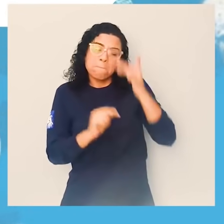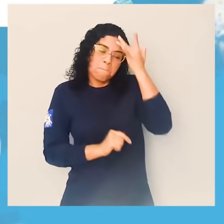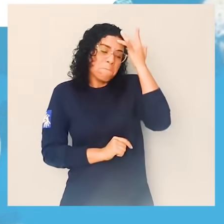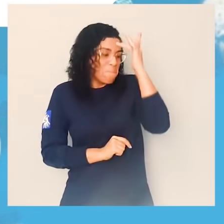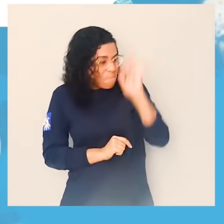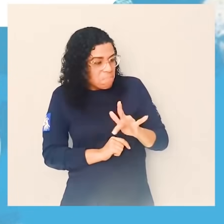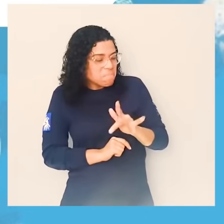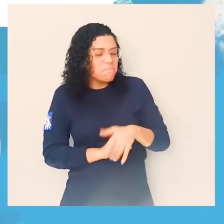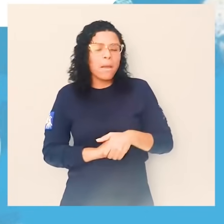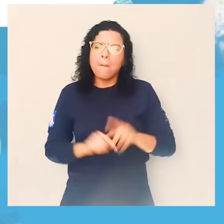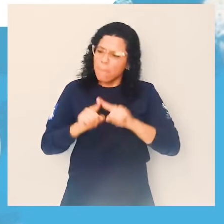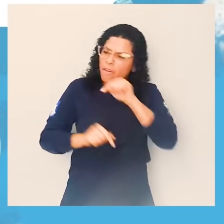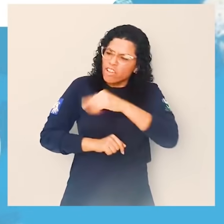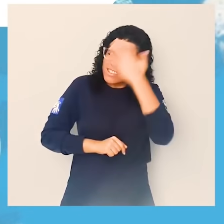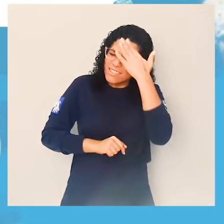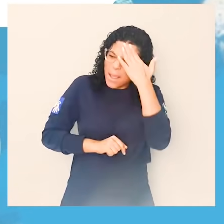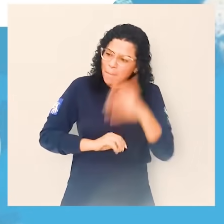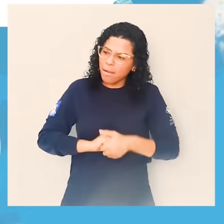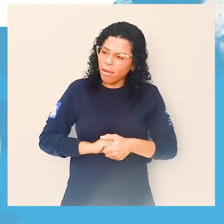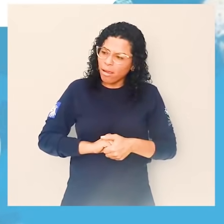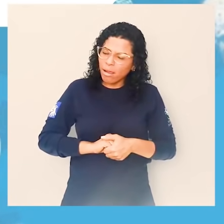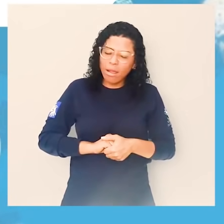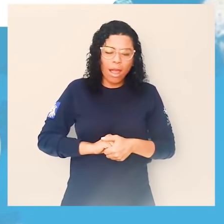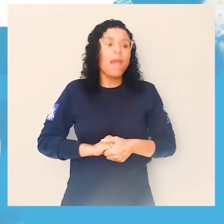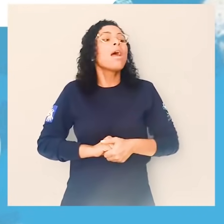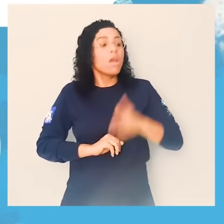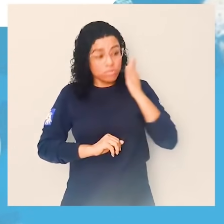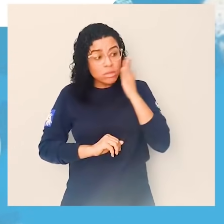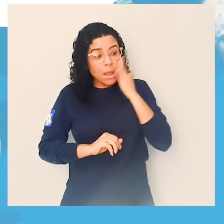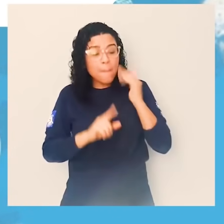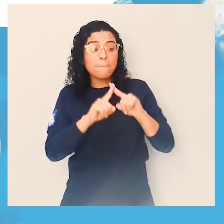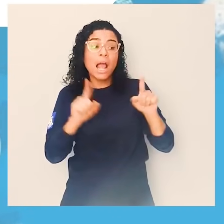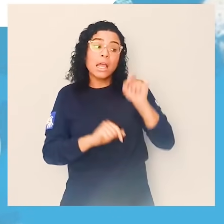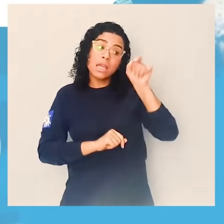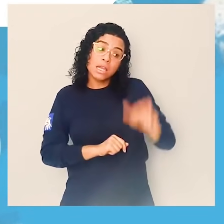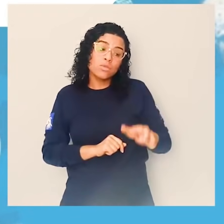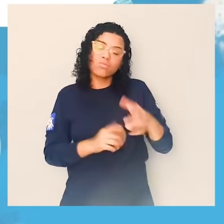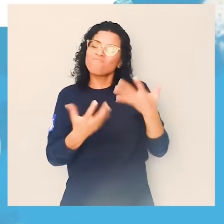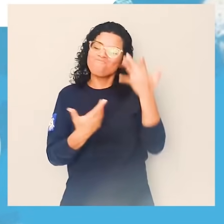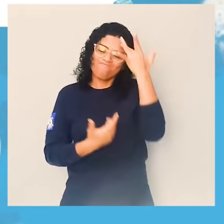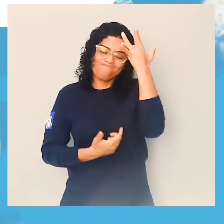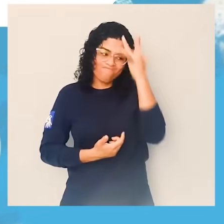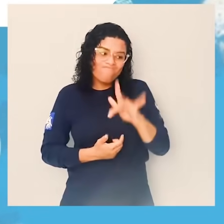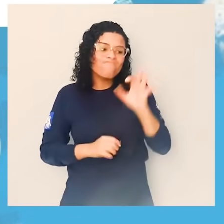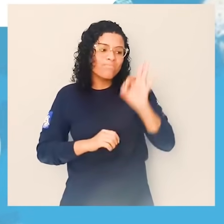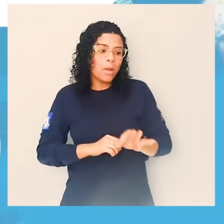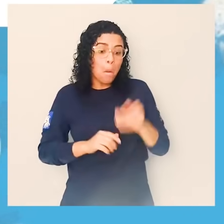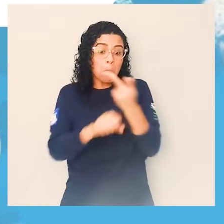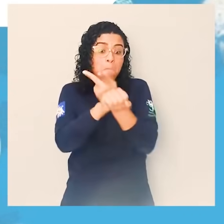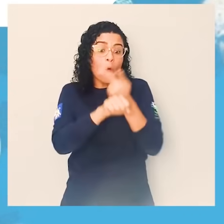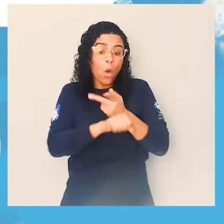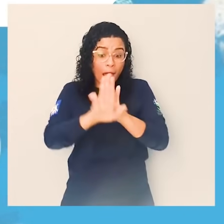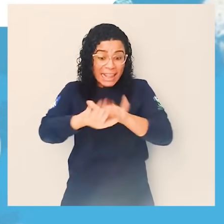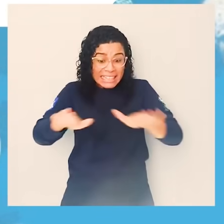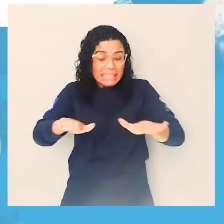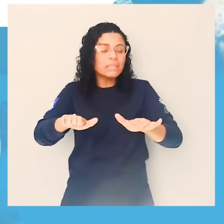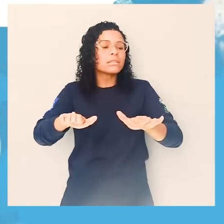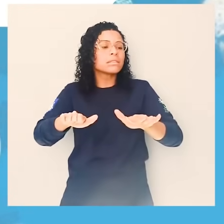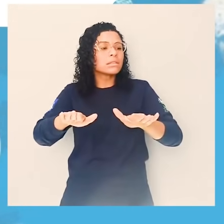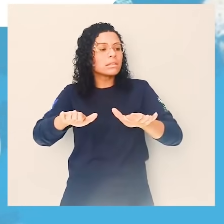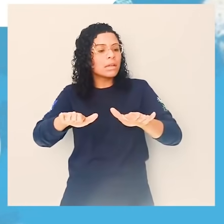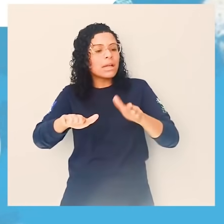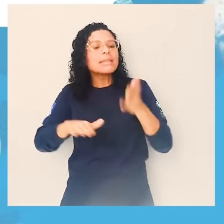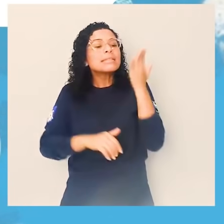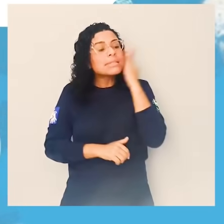tudo. Saber eu sei, de muitas coisas, mas isso não. Procure uma criança que saiba falar. Essa sim